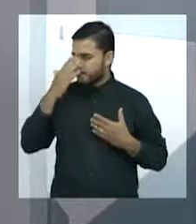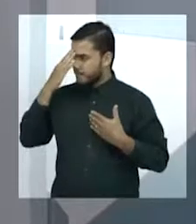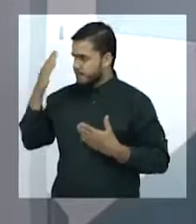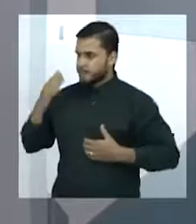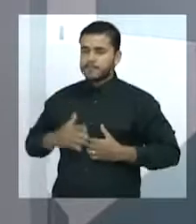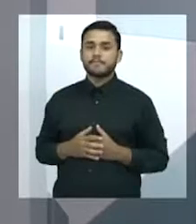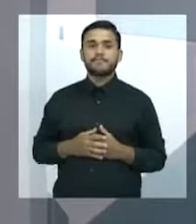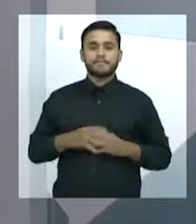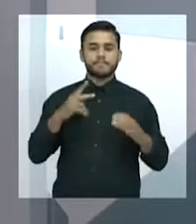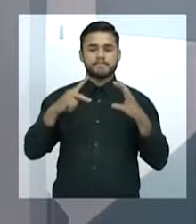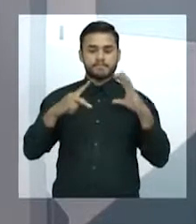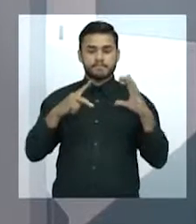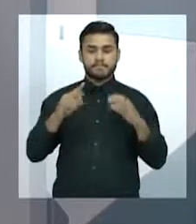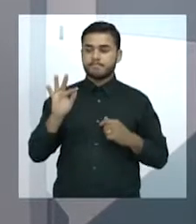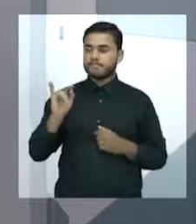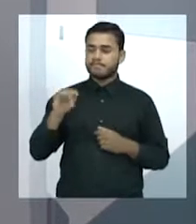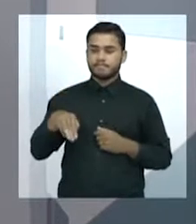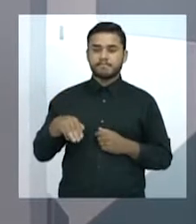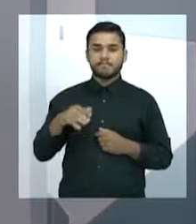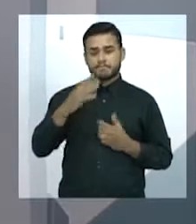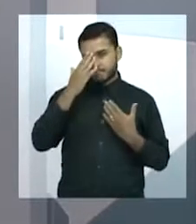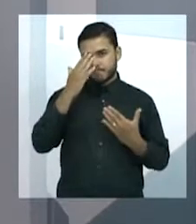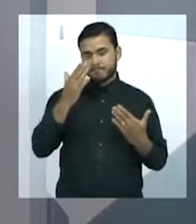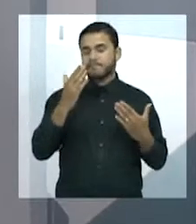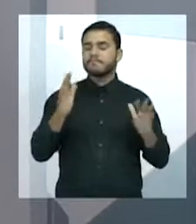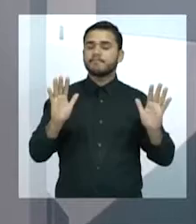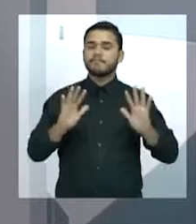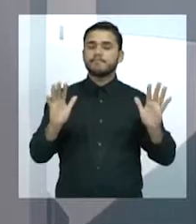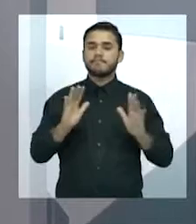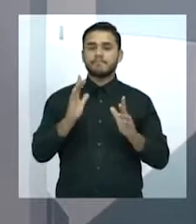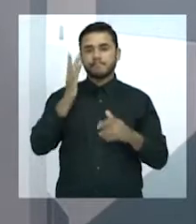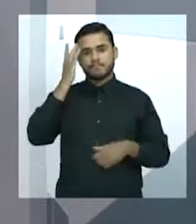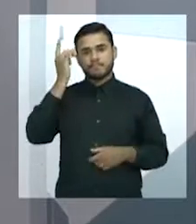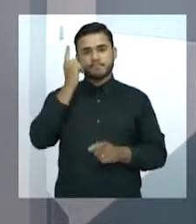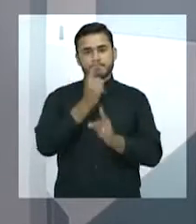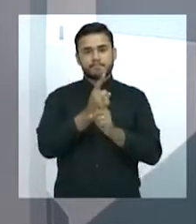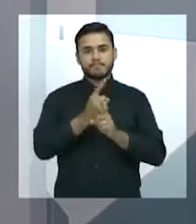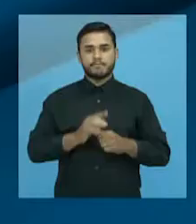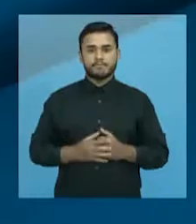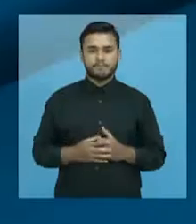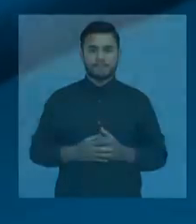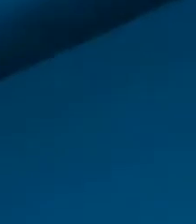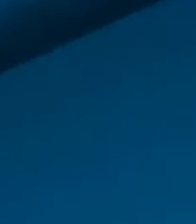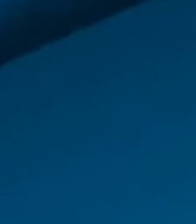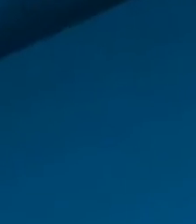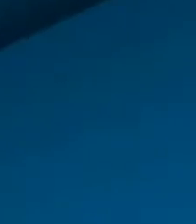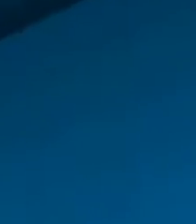Plenário da Cidade termina aqui. Obrigado pela sua companhia e até amanhã.